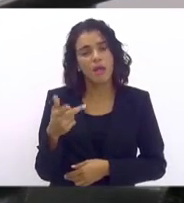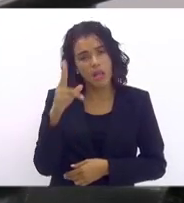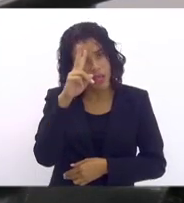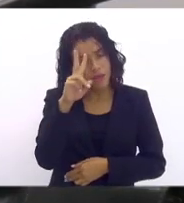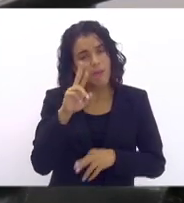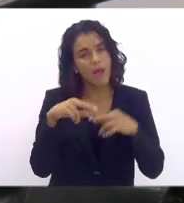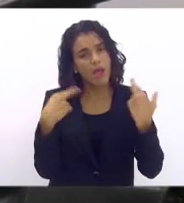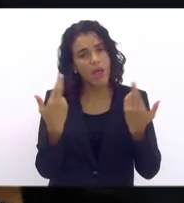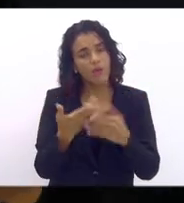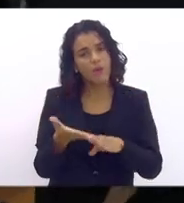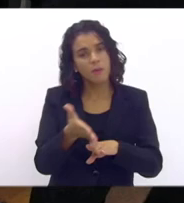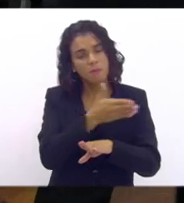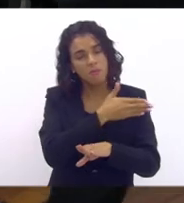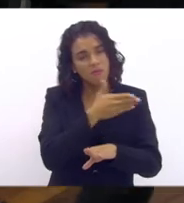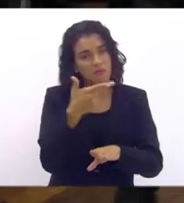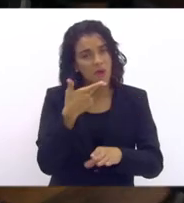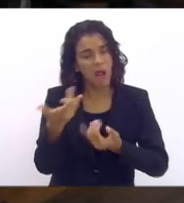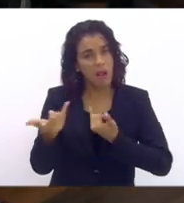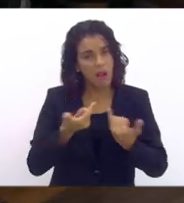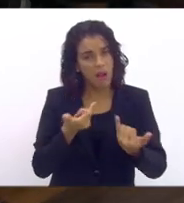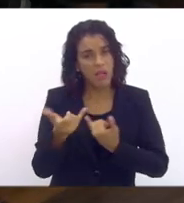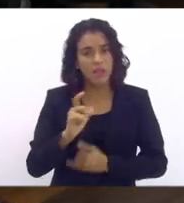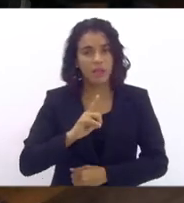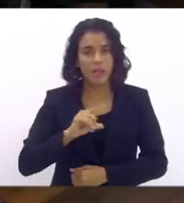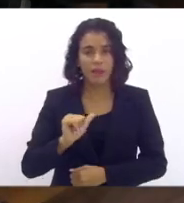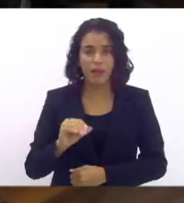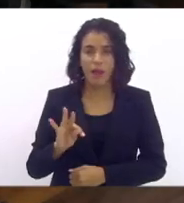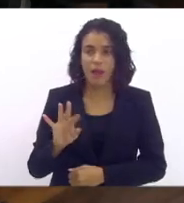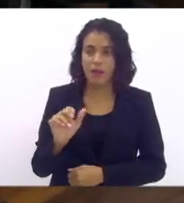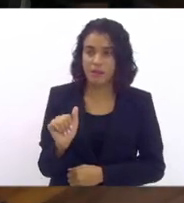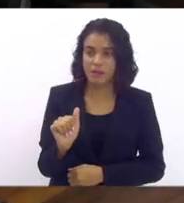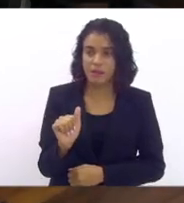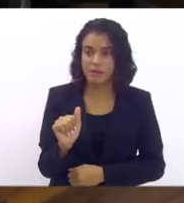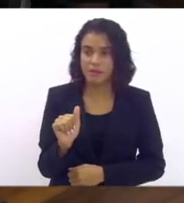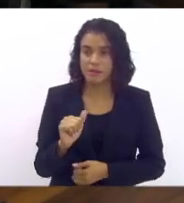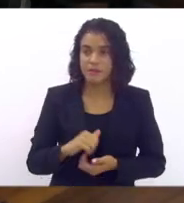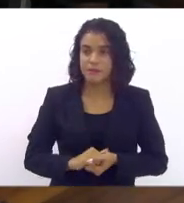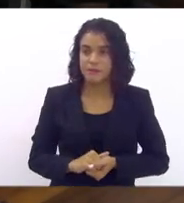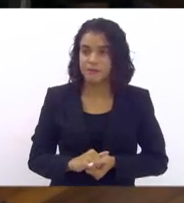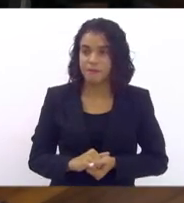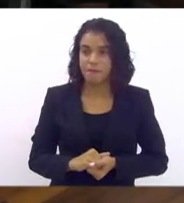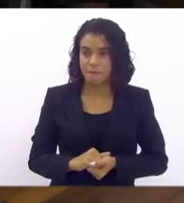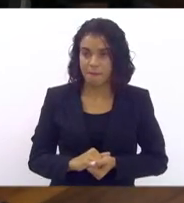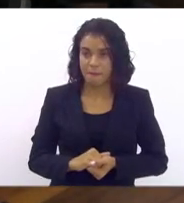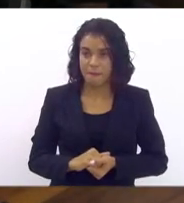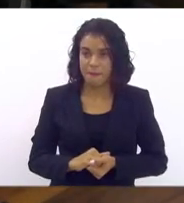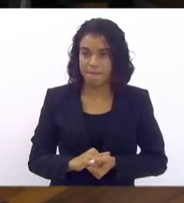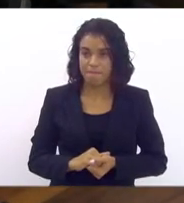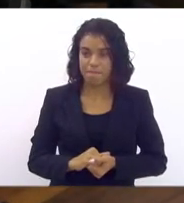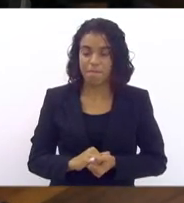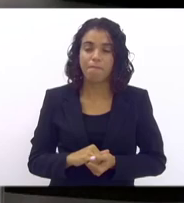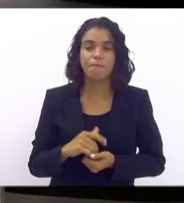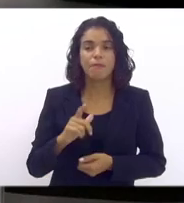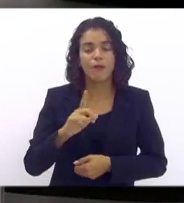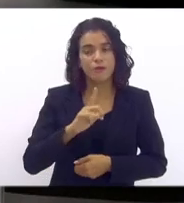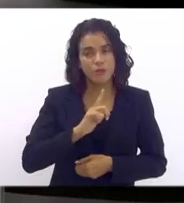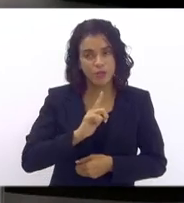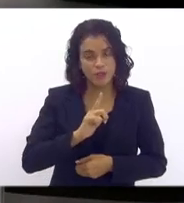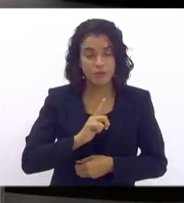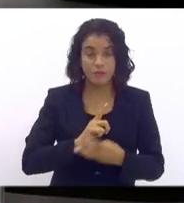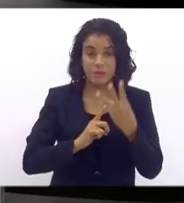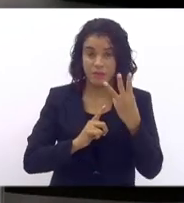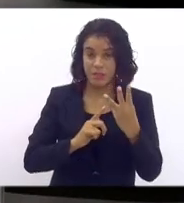lembra de Sim lembro sim lembra vai lá sim vamos mas vocês se reúnem dependente imediata então nós fizemos três